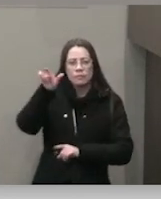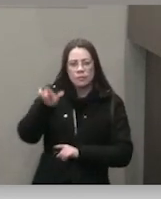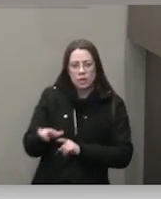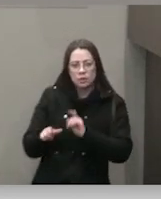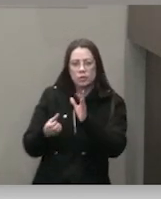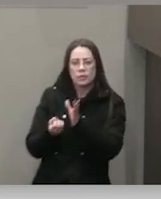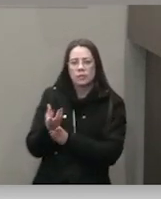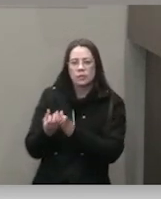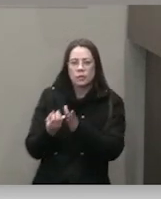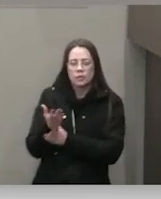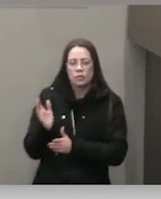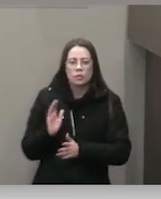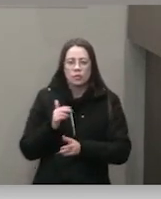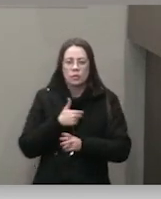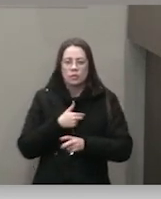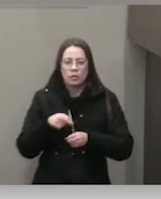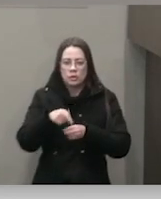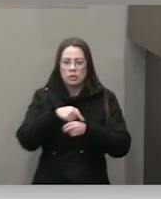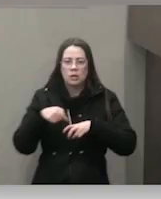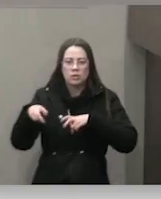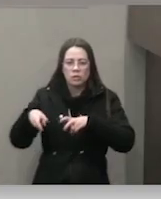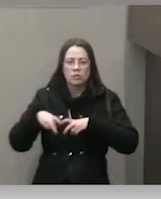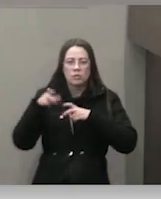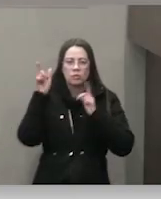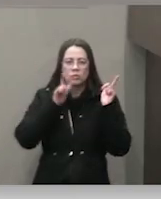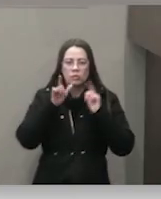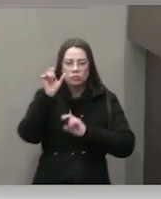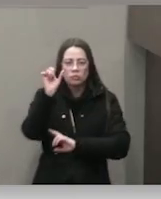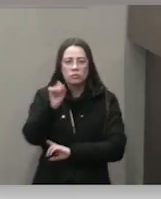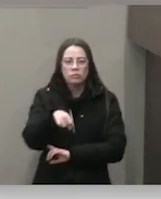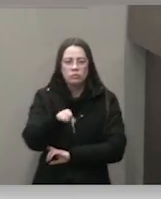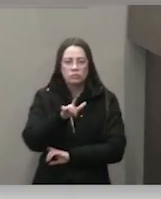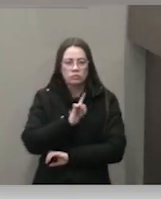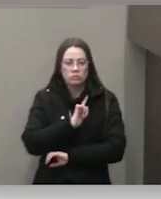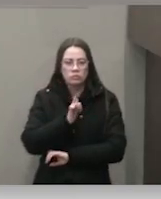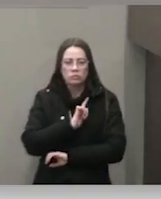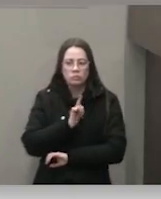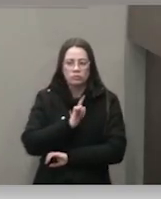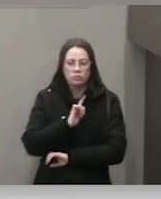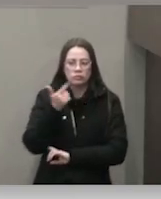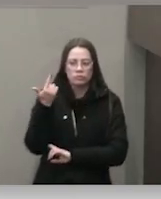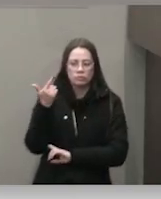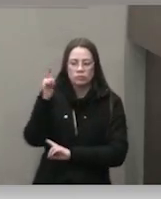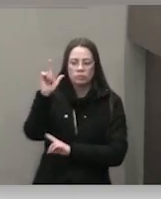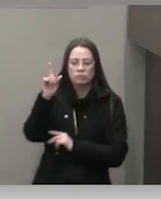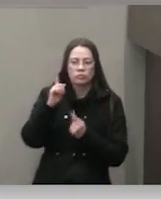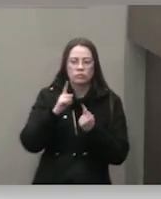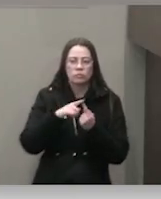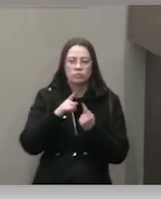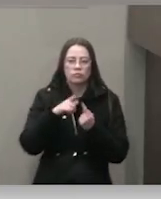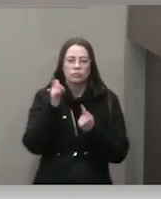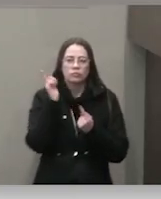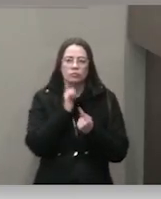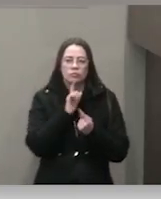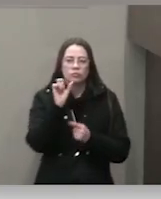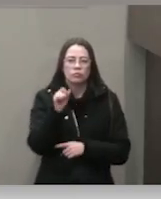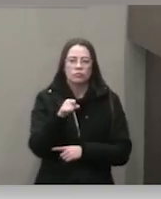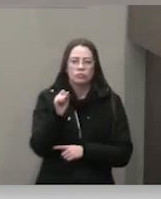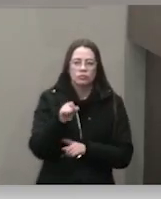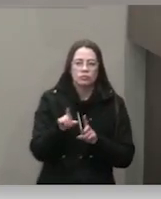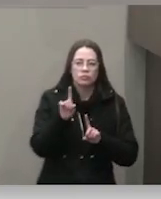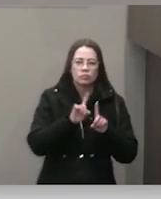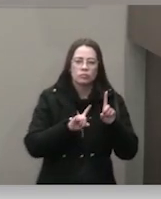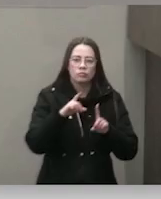produtores da nossa cidade do interior possam, sim, ter um outro viés para que possa, sim, de